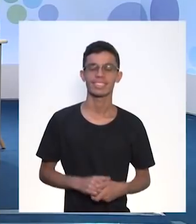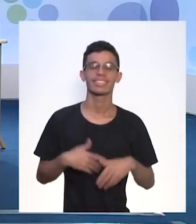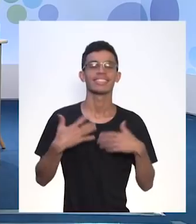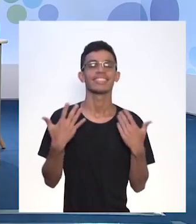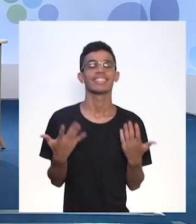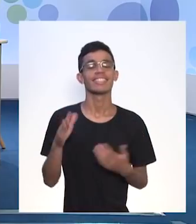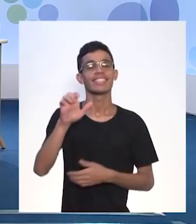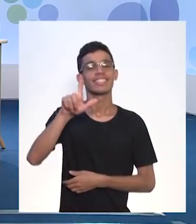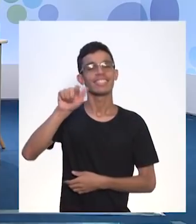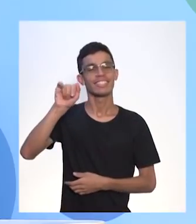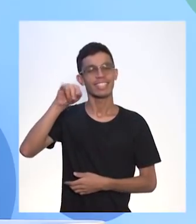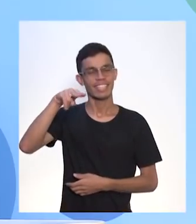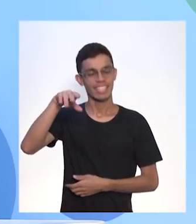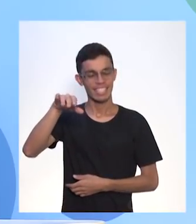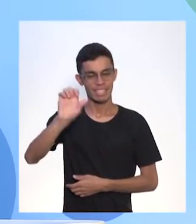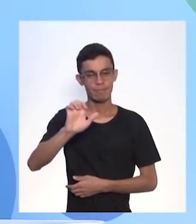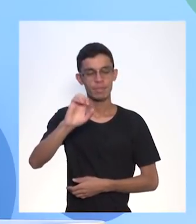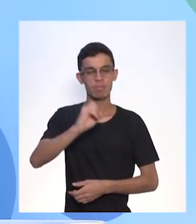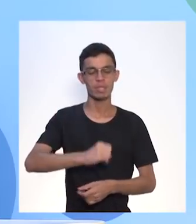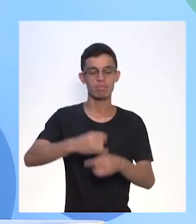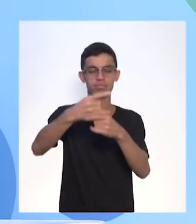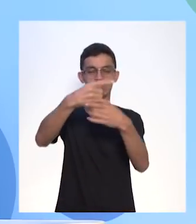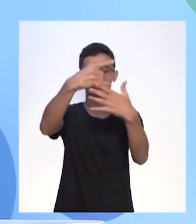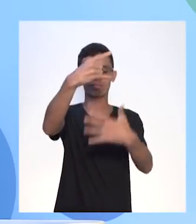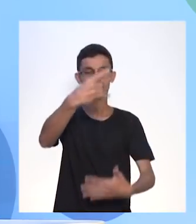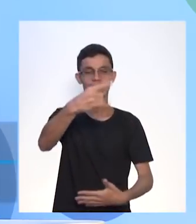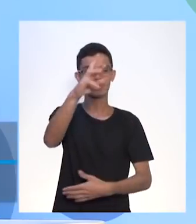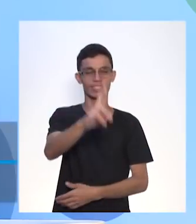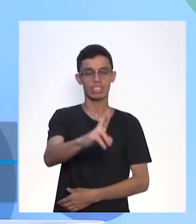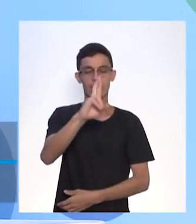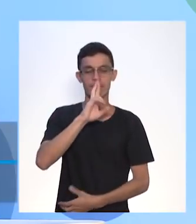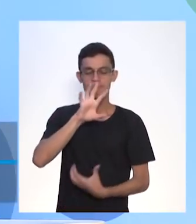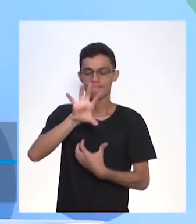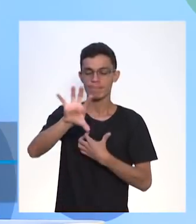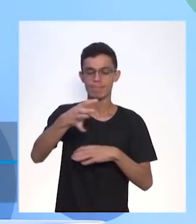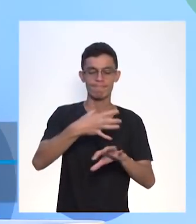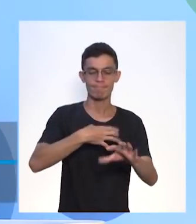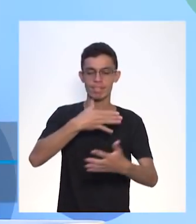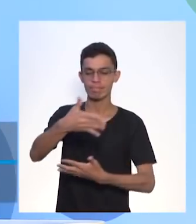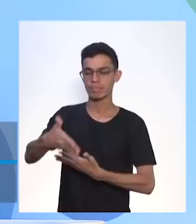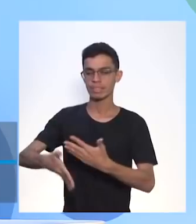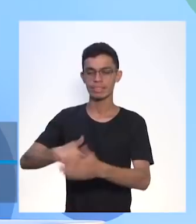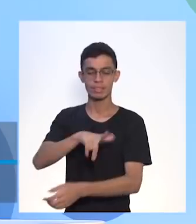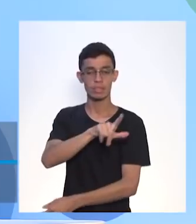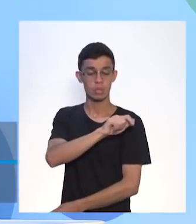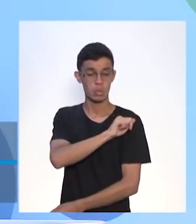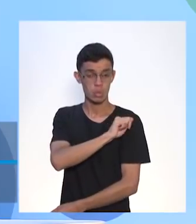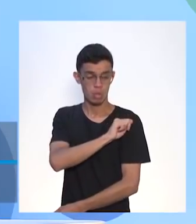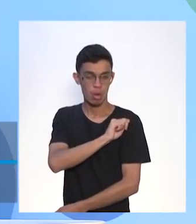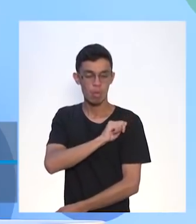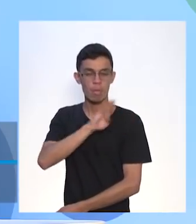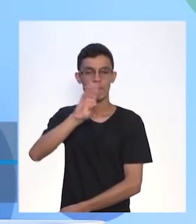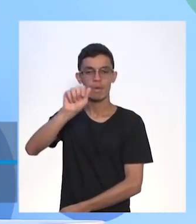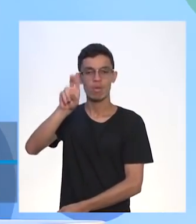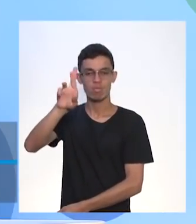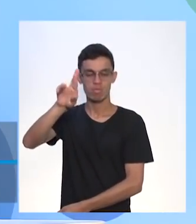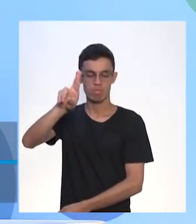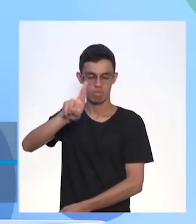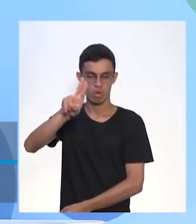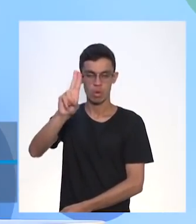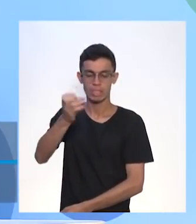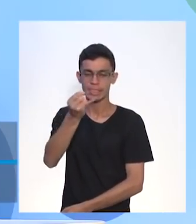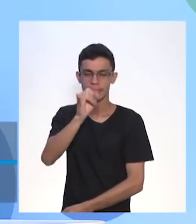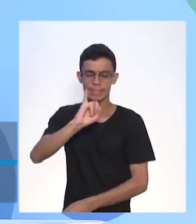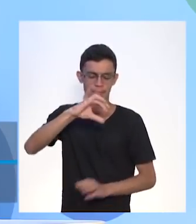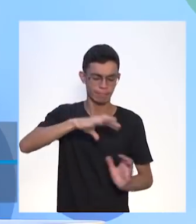Então, Elaine, o que nós temos de respostas? Empatia, os alunos do Brizola de Bauru. Se não cuidar